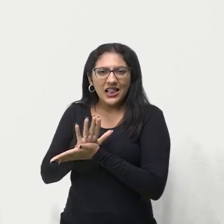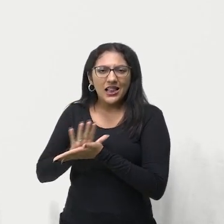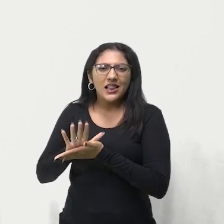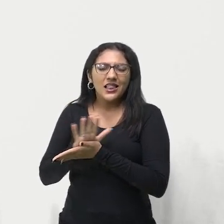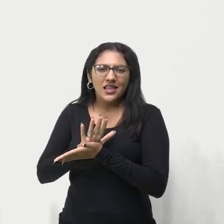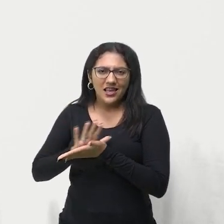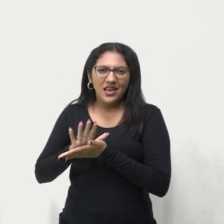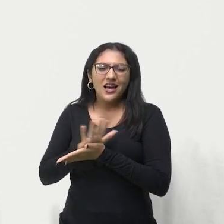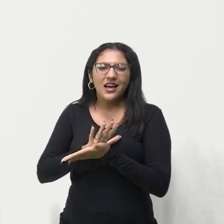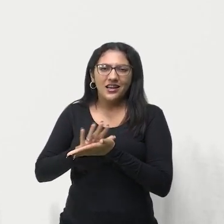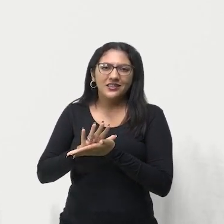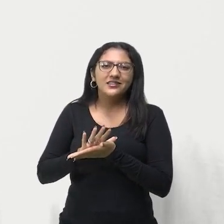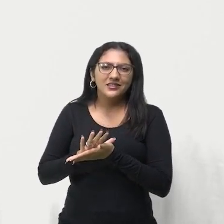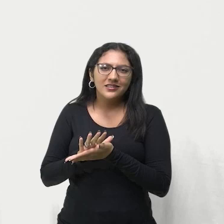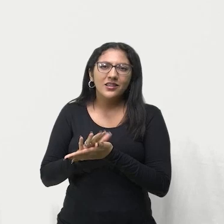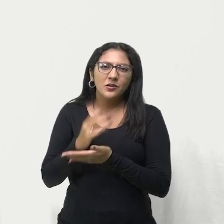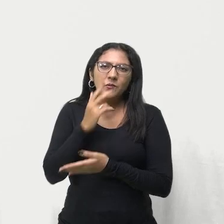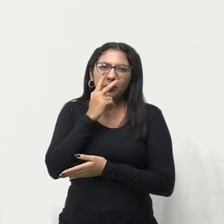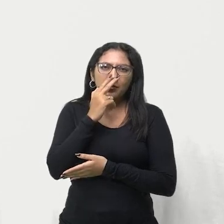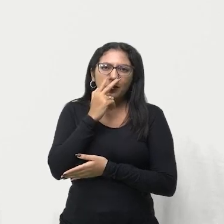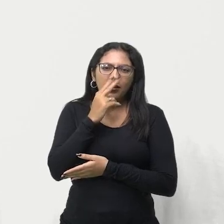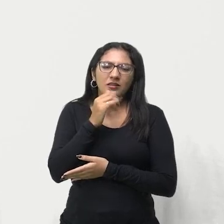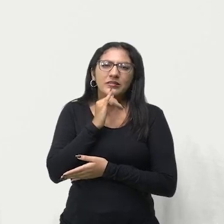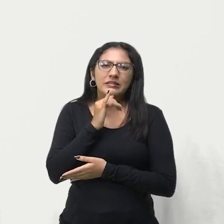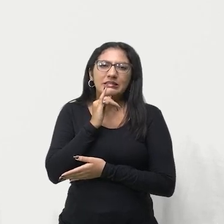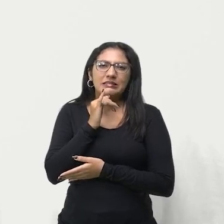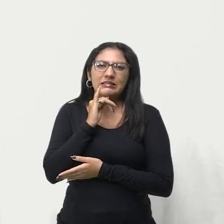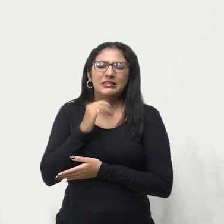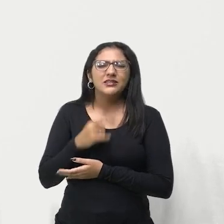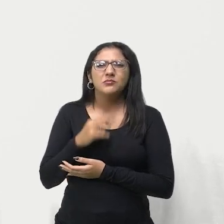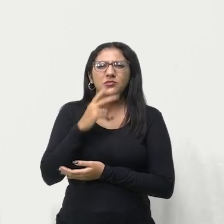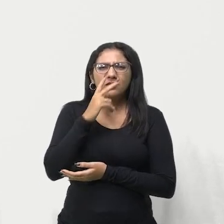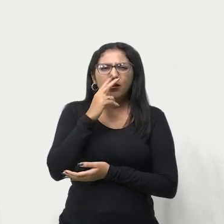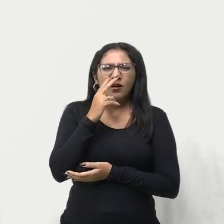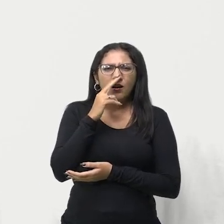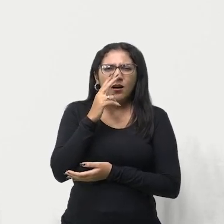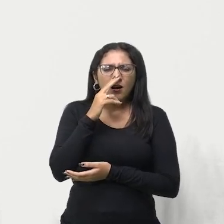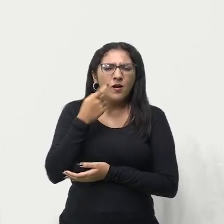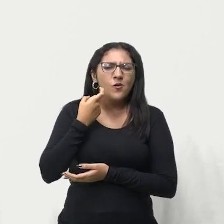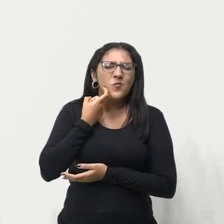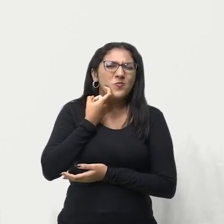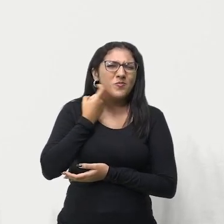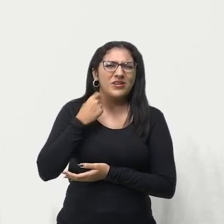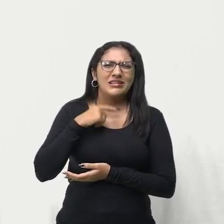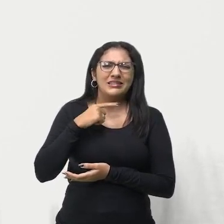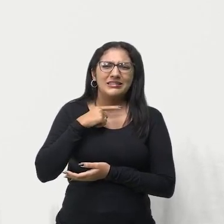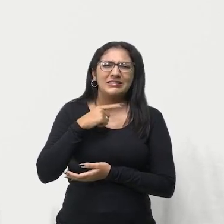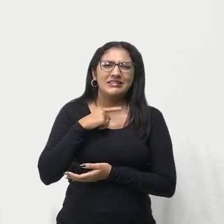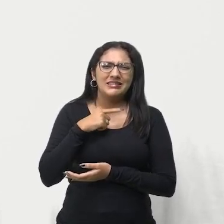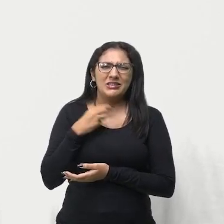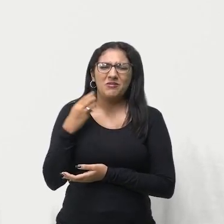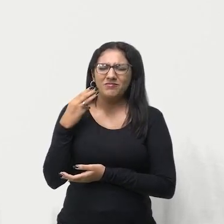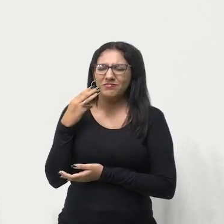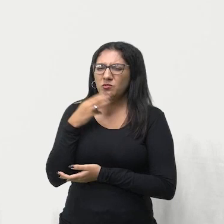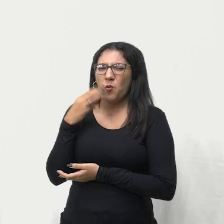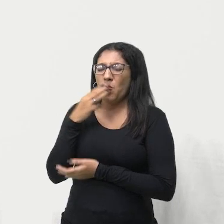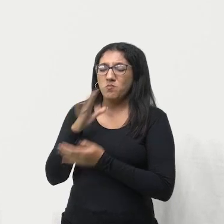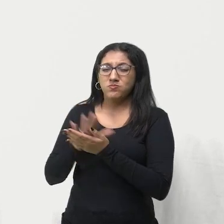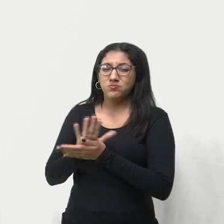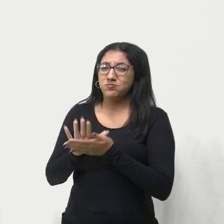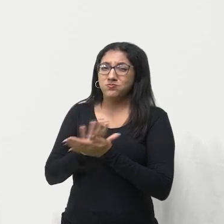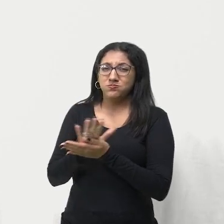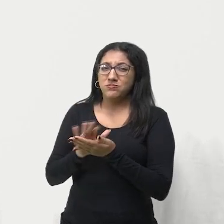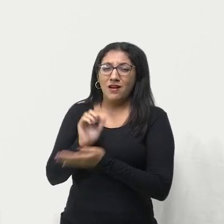vezes encontra ao tratar o peixe, né, que se pegar na carne do peixe fica amargo, né? Então é amargo feito